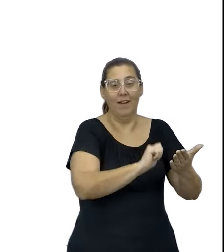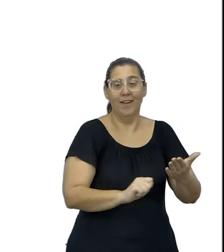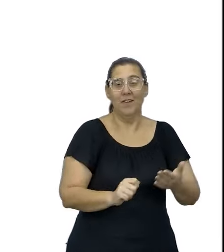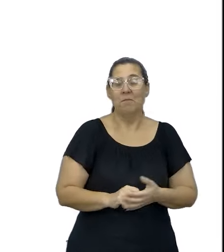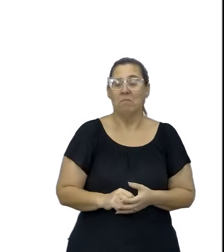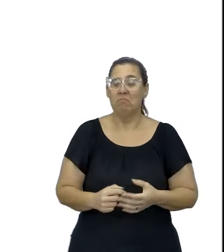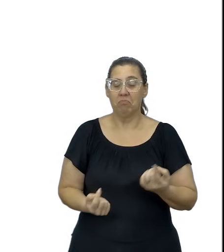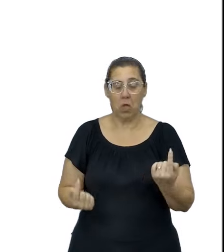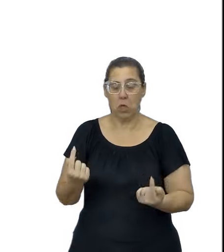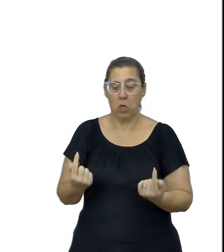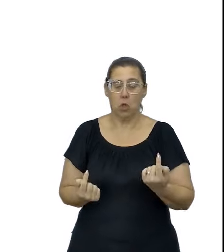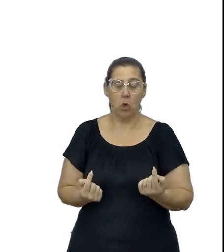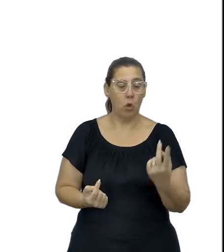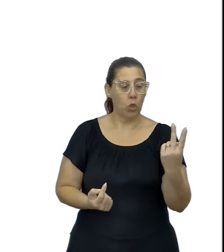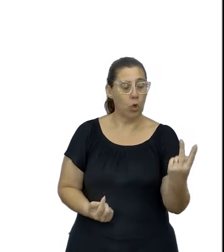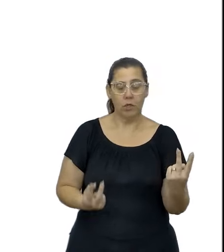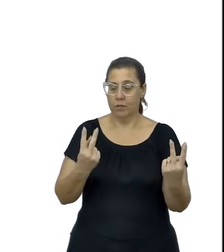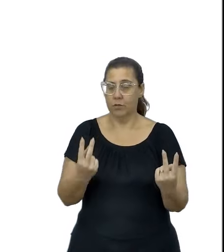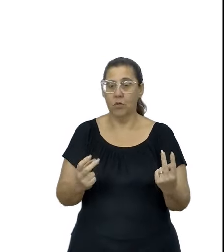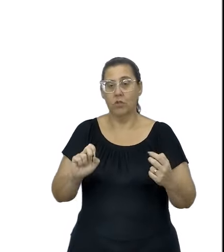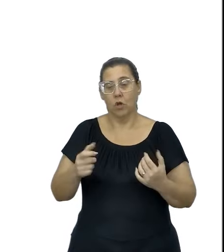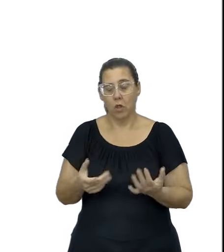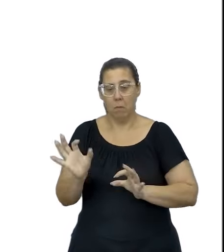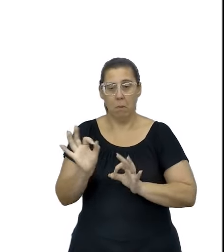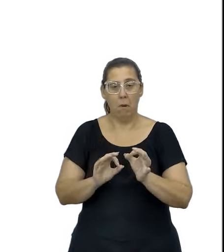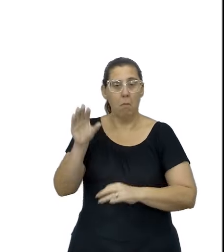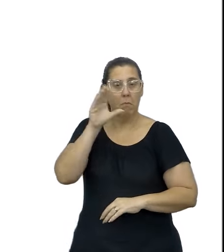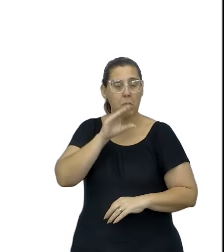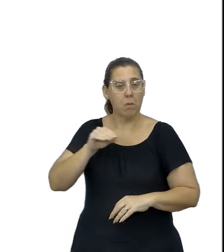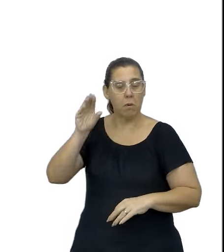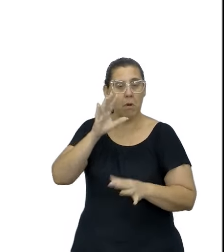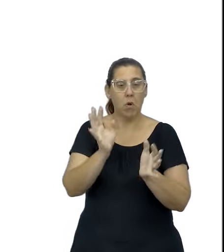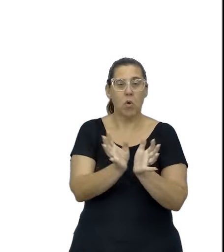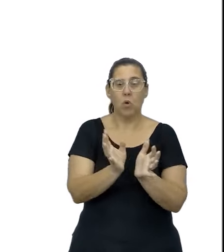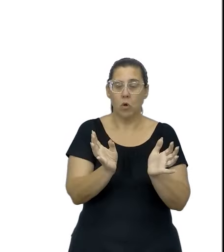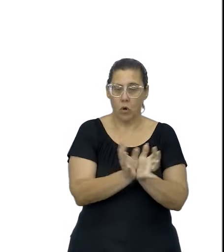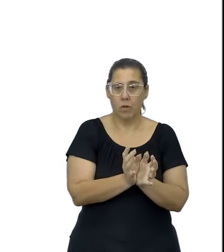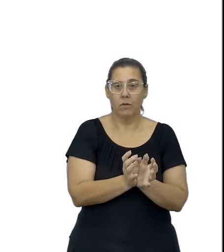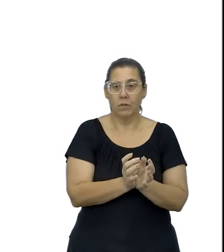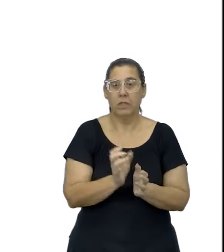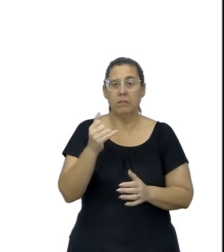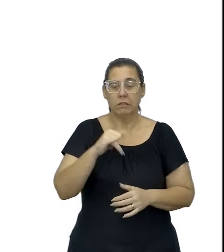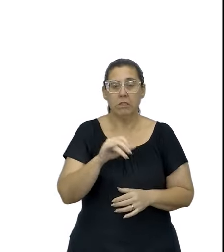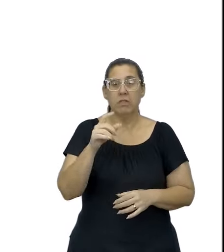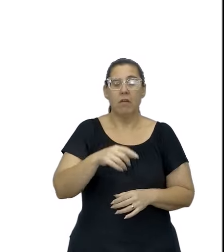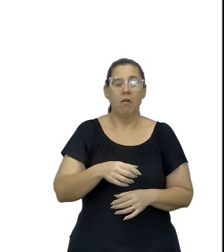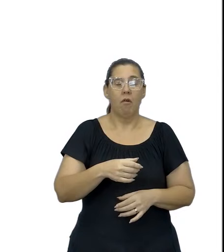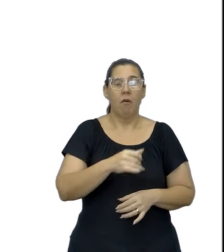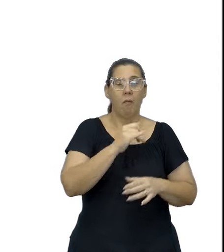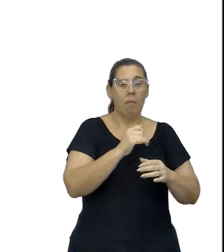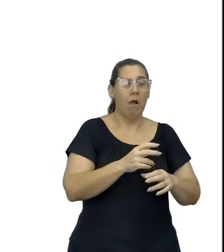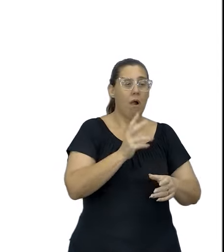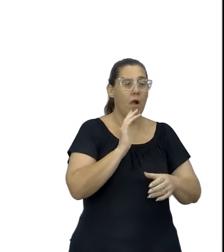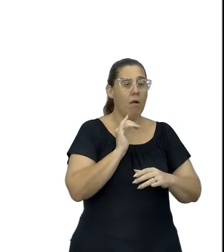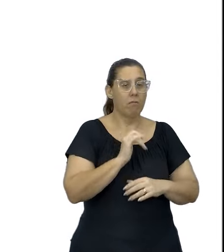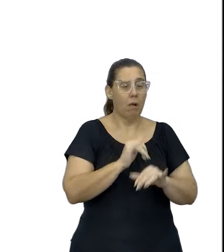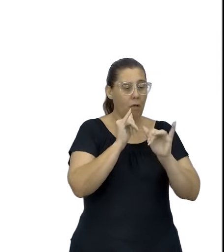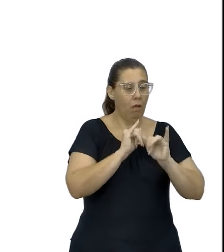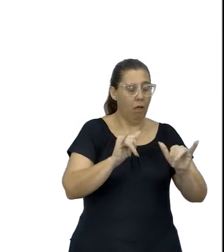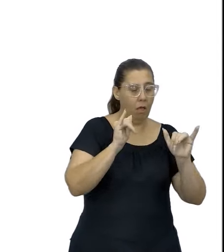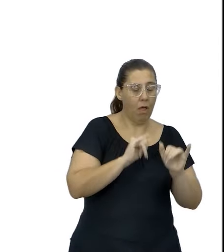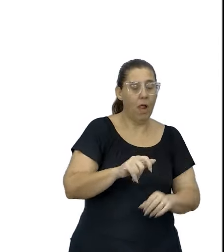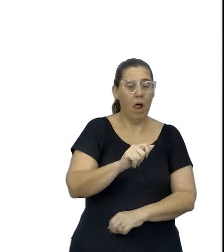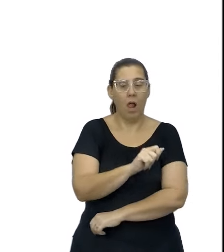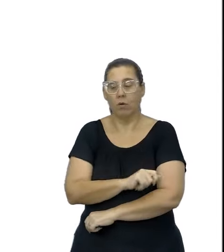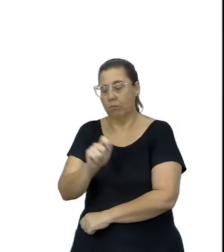produtivas, seja no momento da construção oral do texto coletivo, o seu ditado, no caso ditado pelo professor,